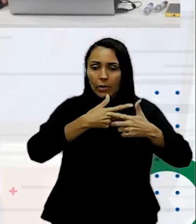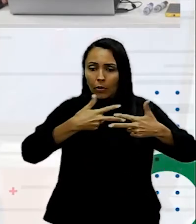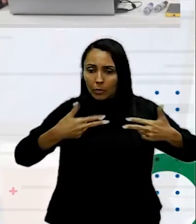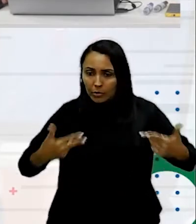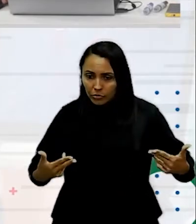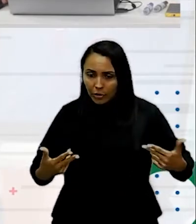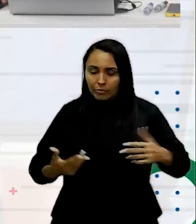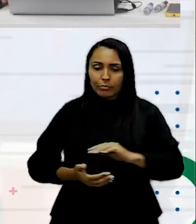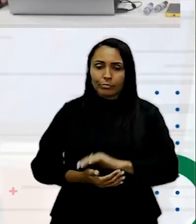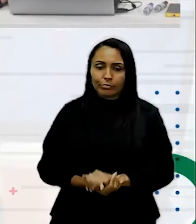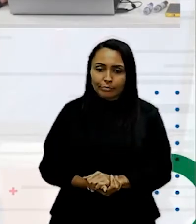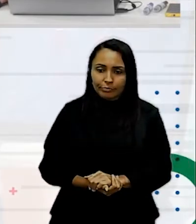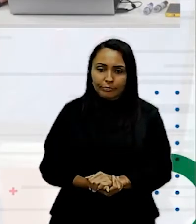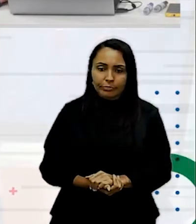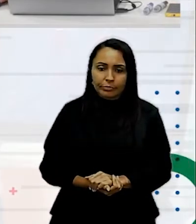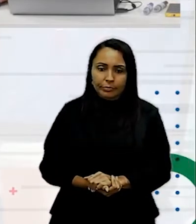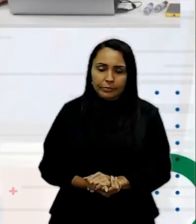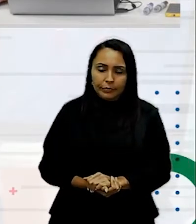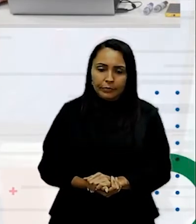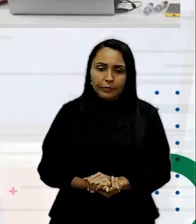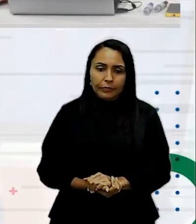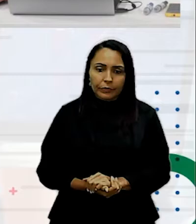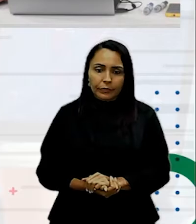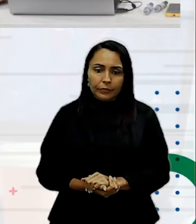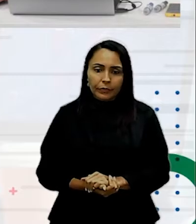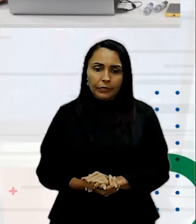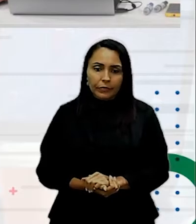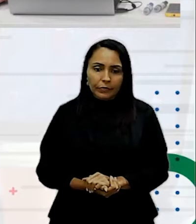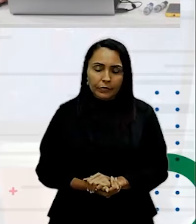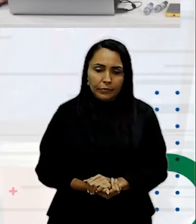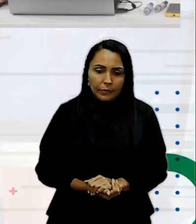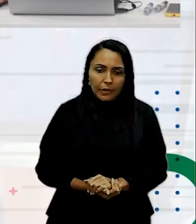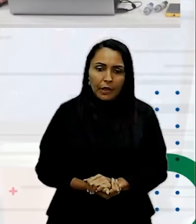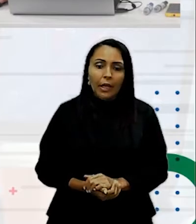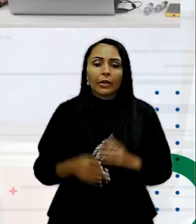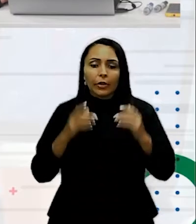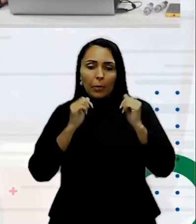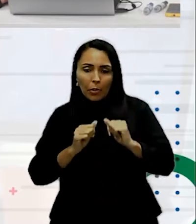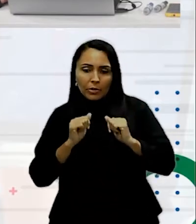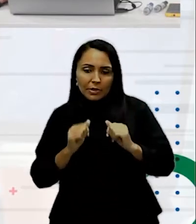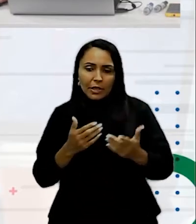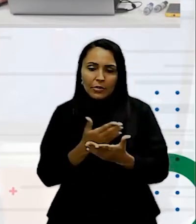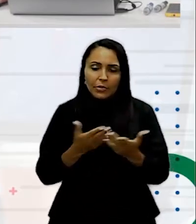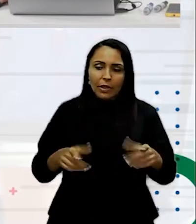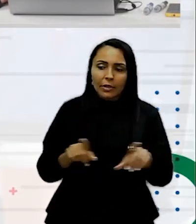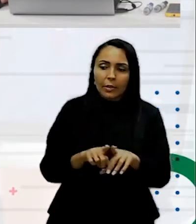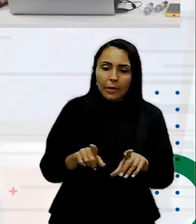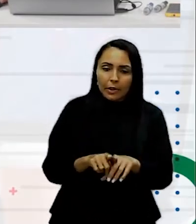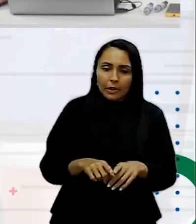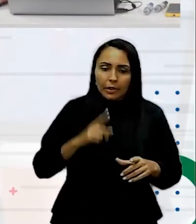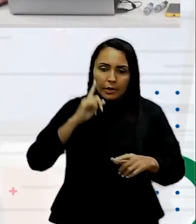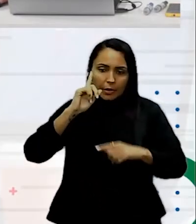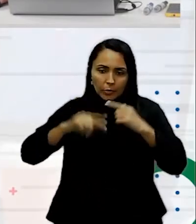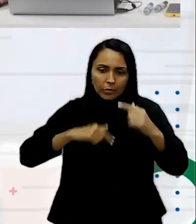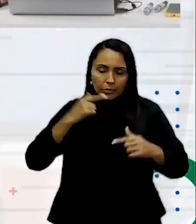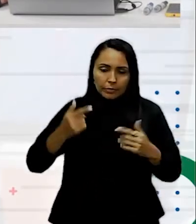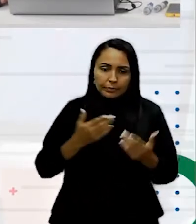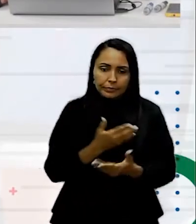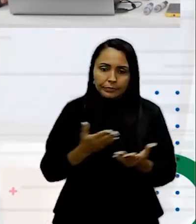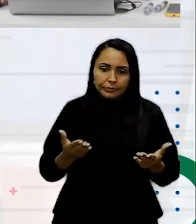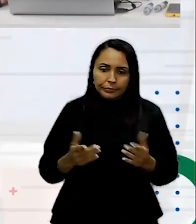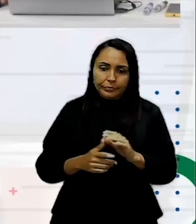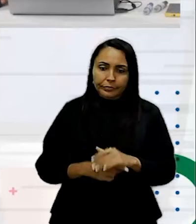Então, esse aqui eu estou selecionado com a setinha, eu posso selecionar e depois mover